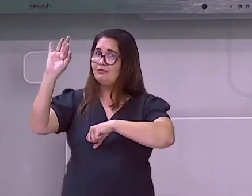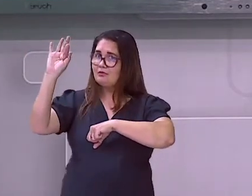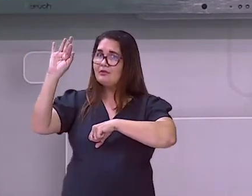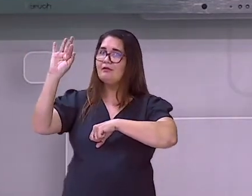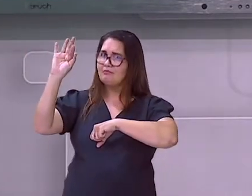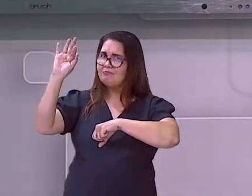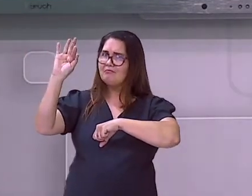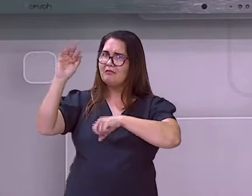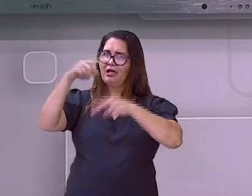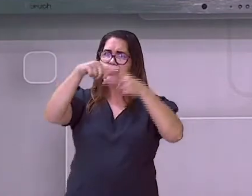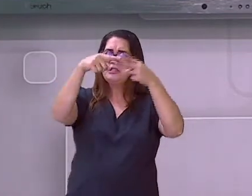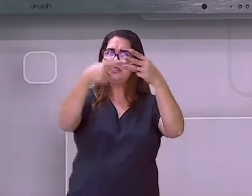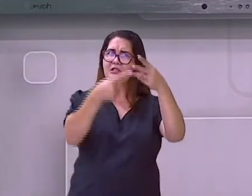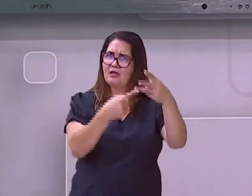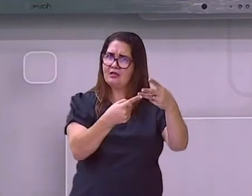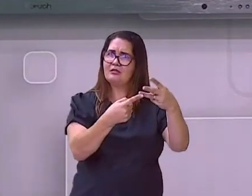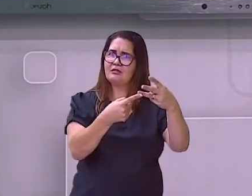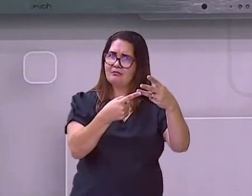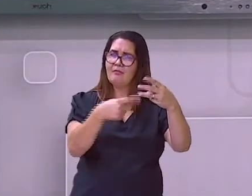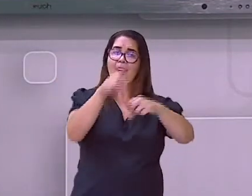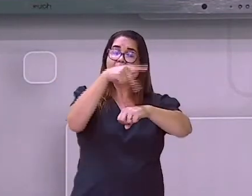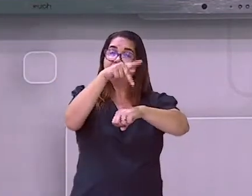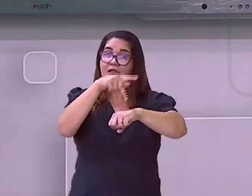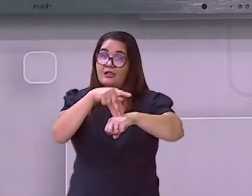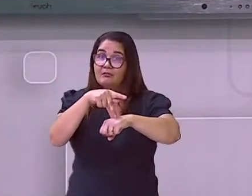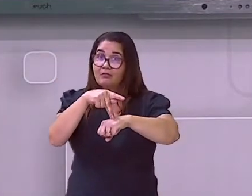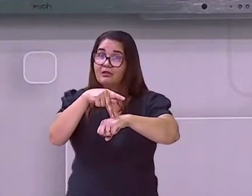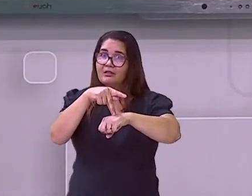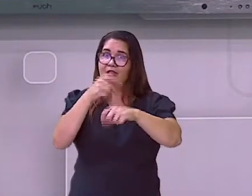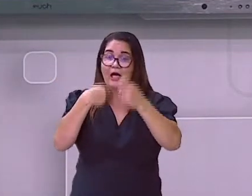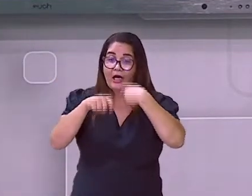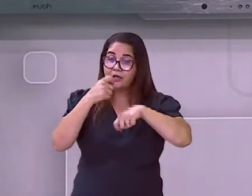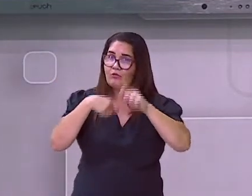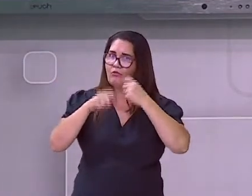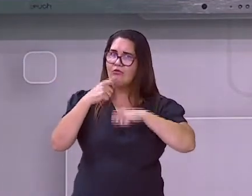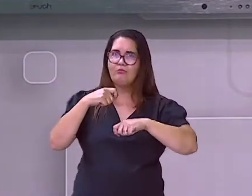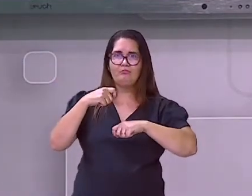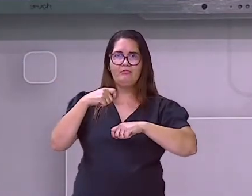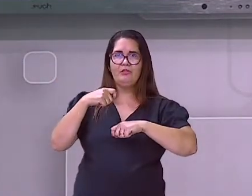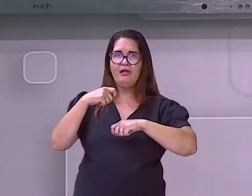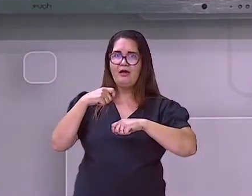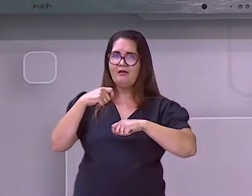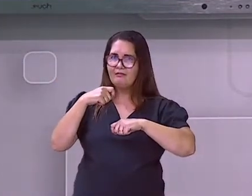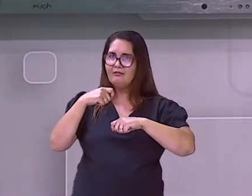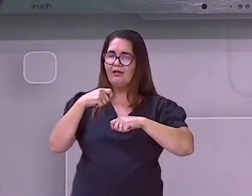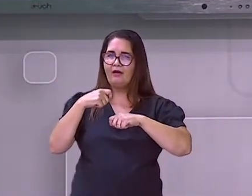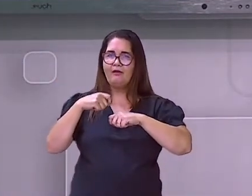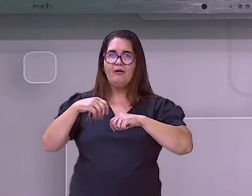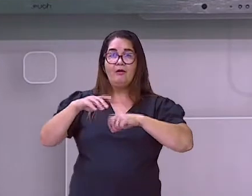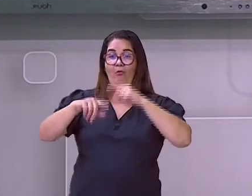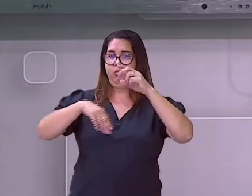a relevância. Os três aqui fazem